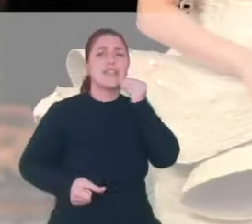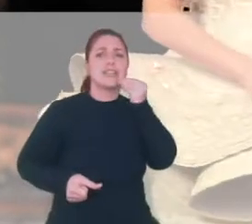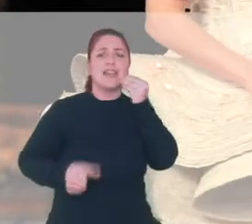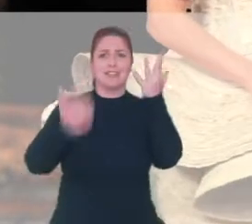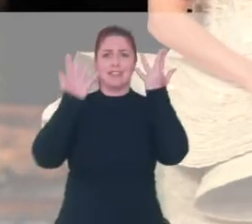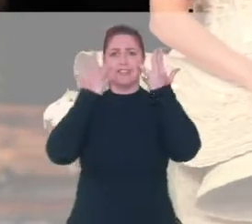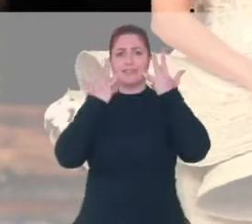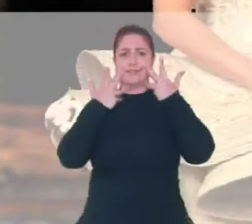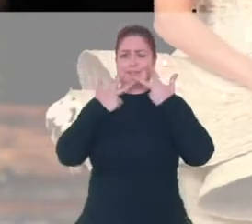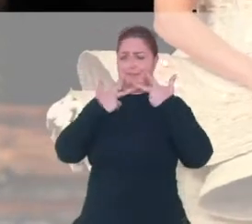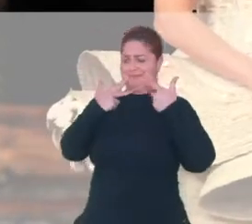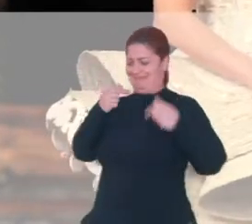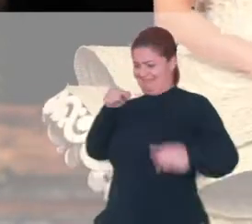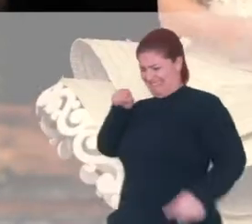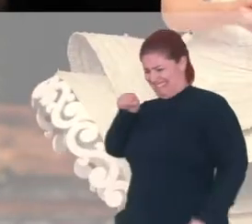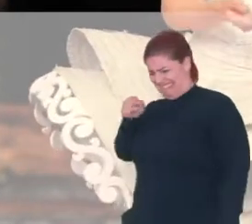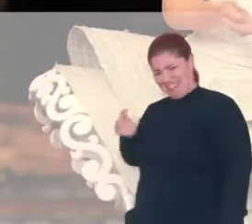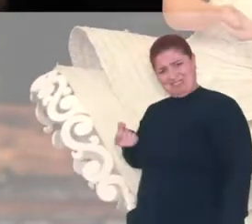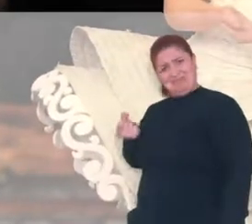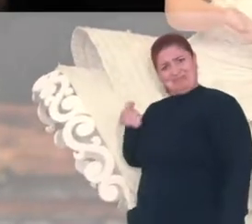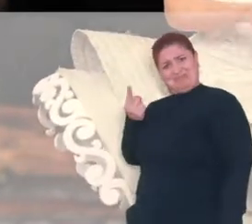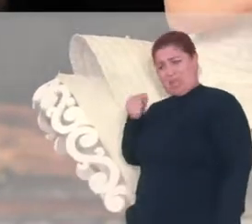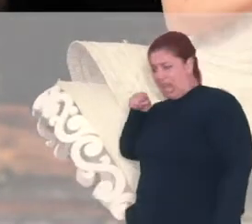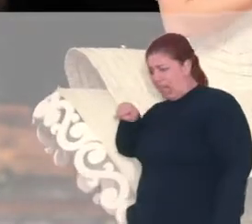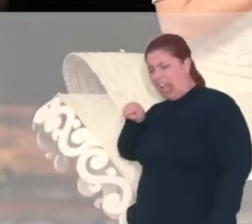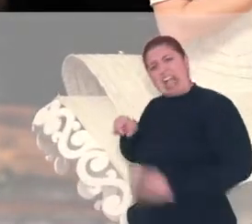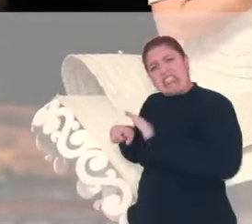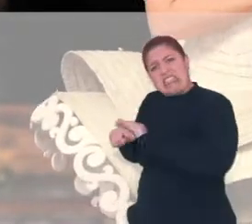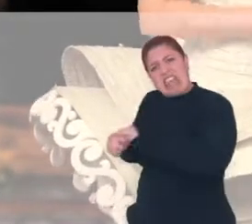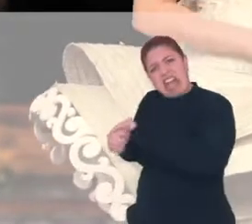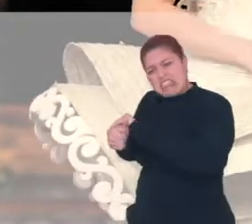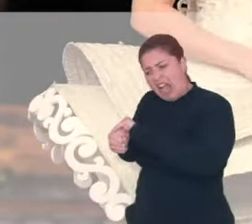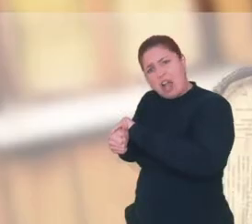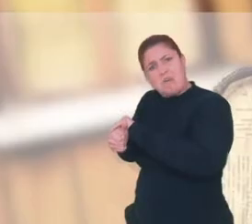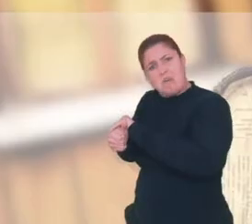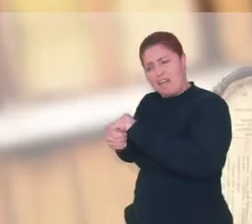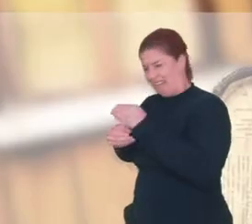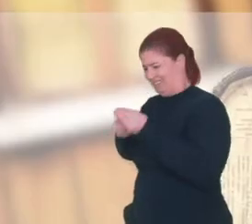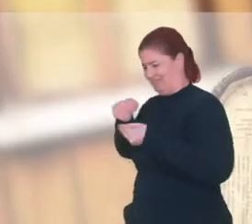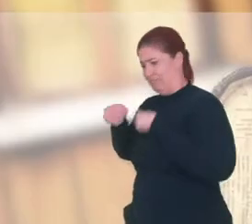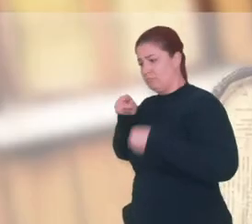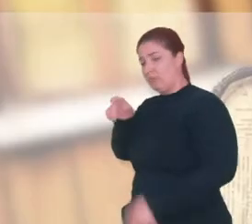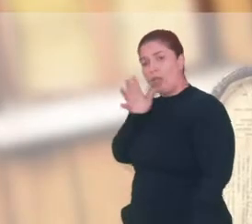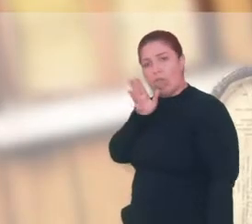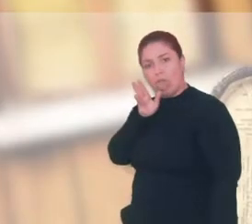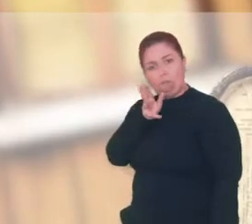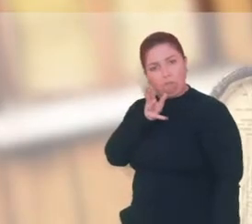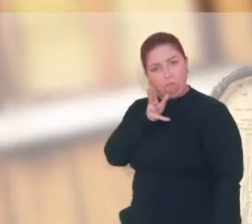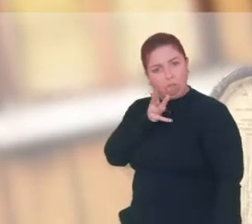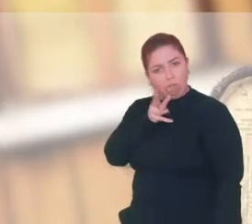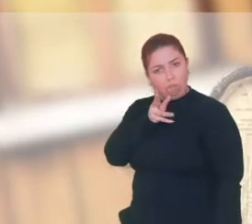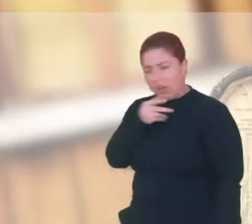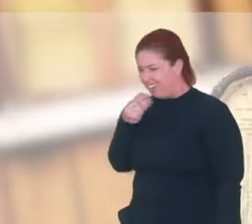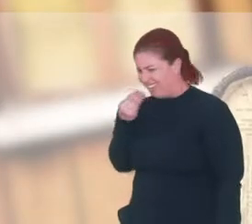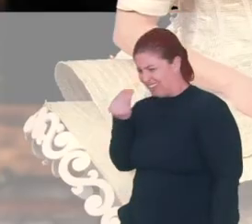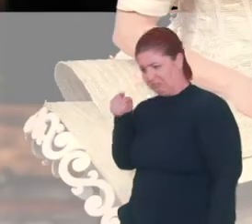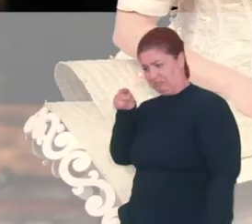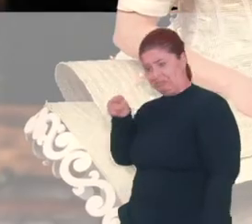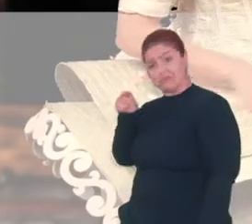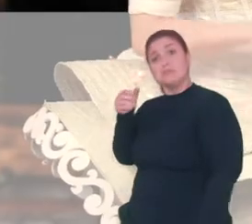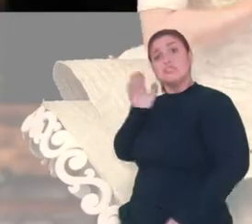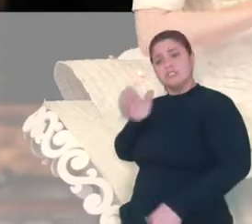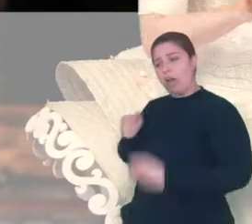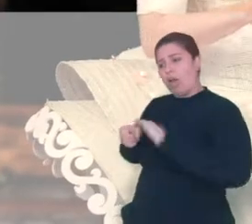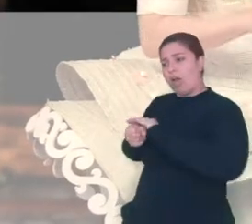bicharada achou aquilo bem engraçado, né? Afinal de contas, um jabuti, lento como é, certamente no